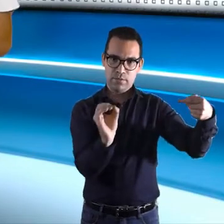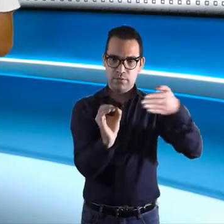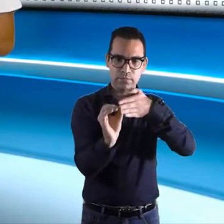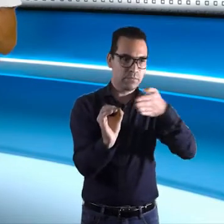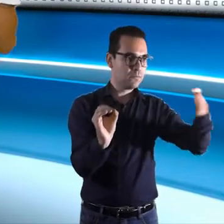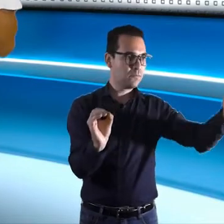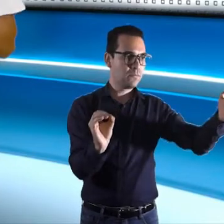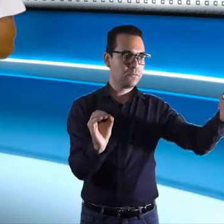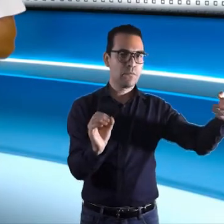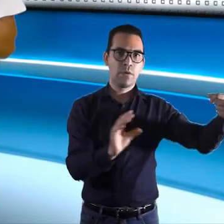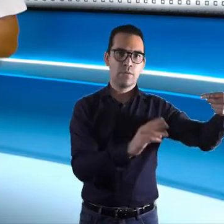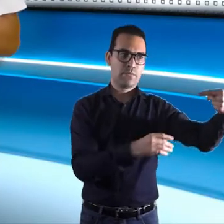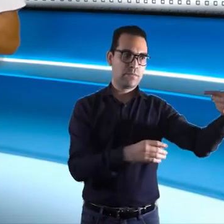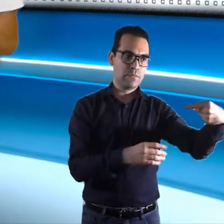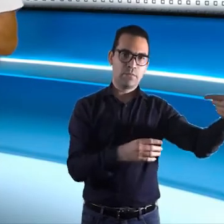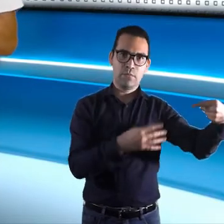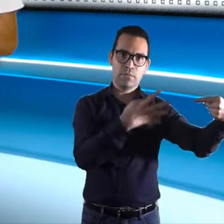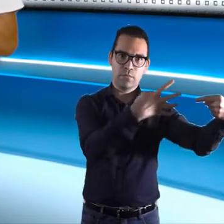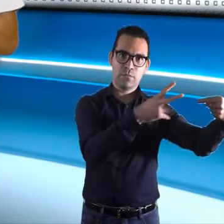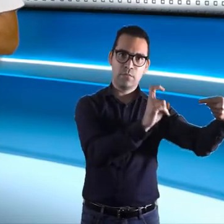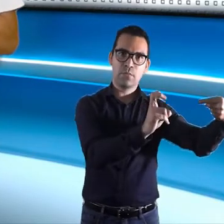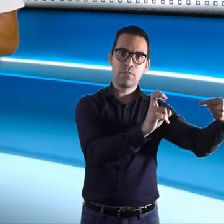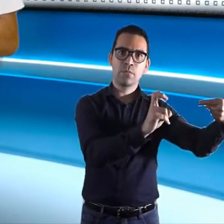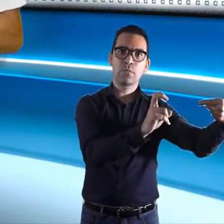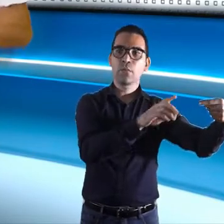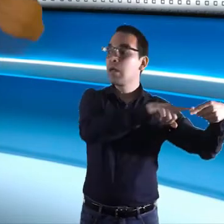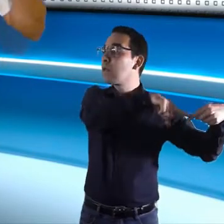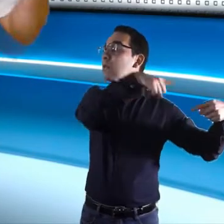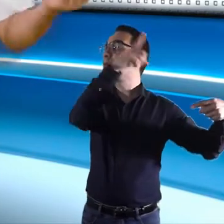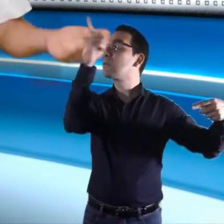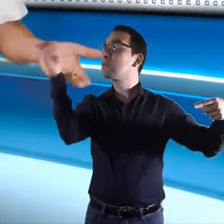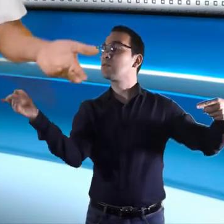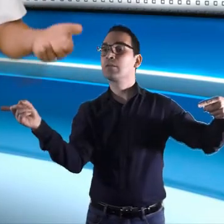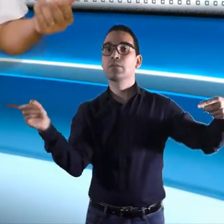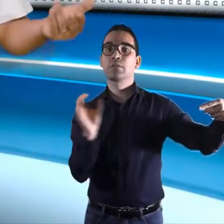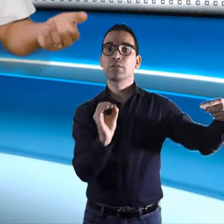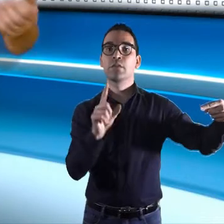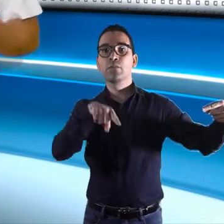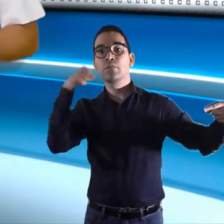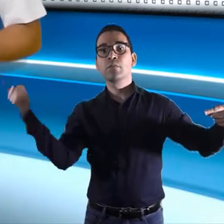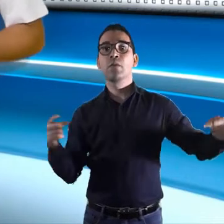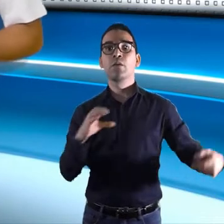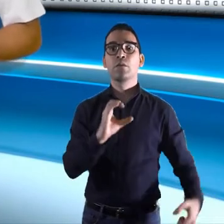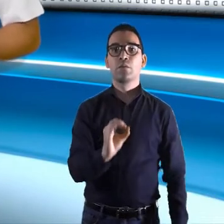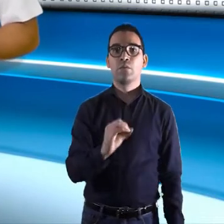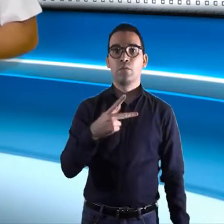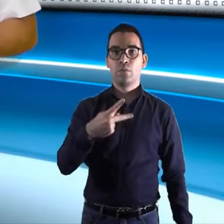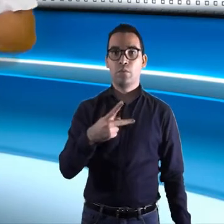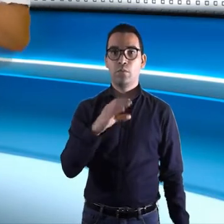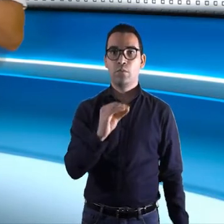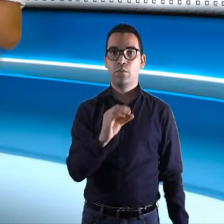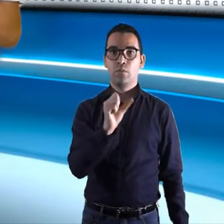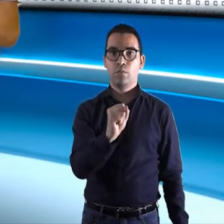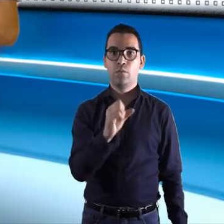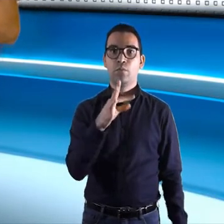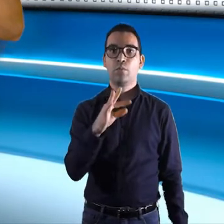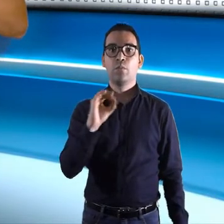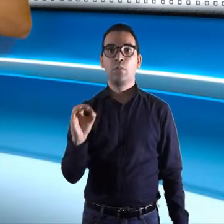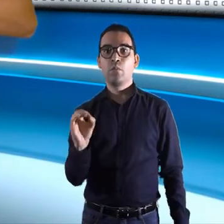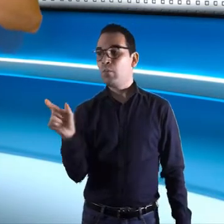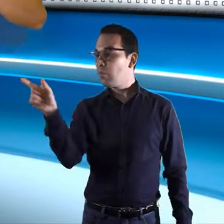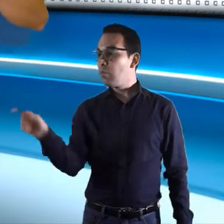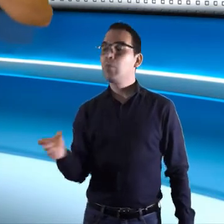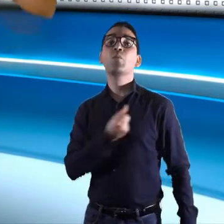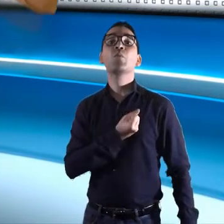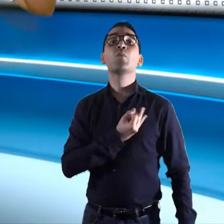sabemos que o 45 negativo ele está localizado à esquerda do 0. Então, com isso,